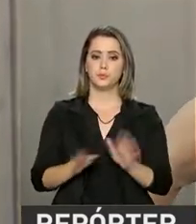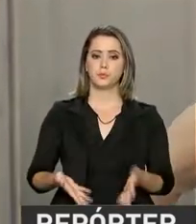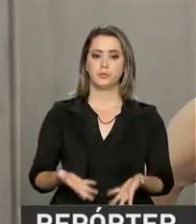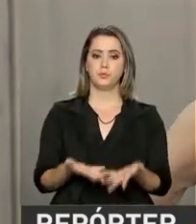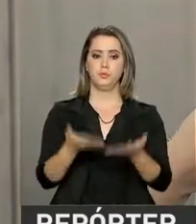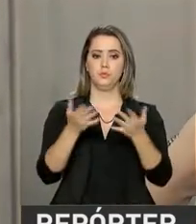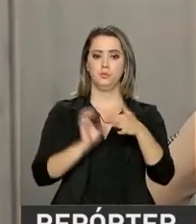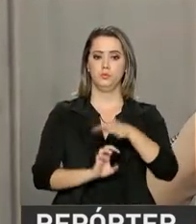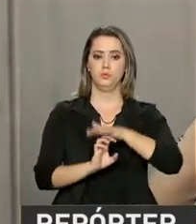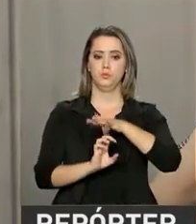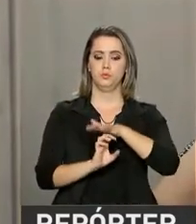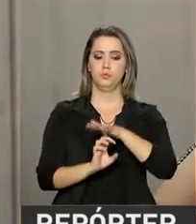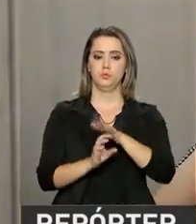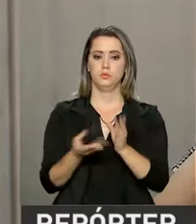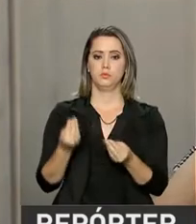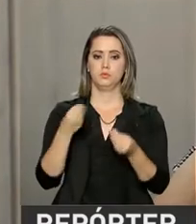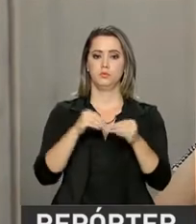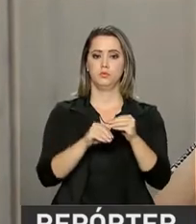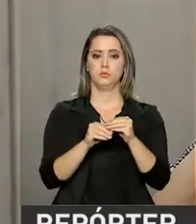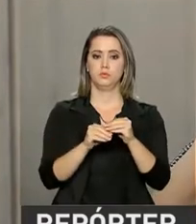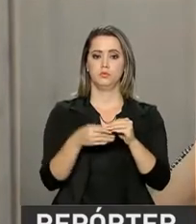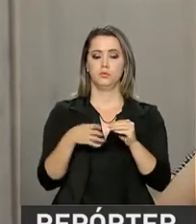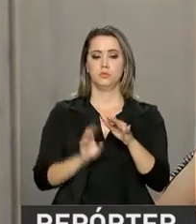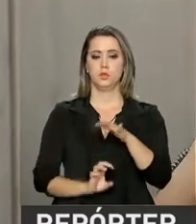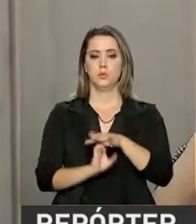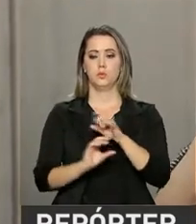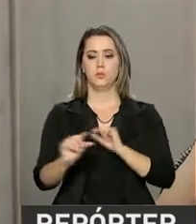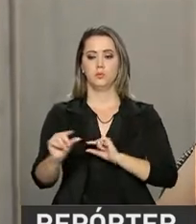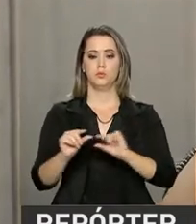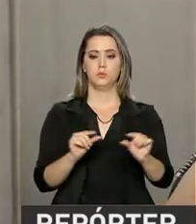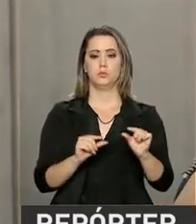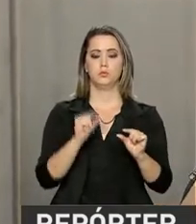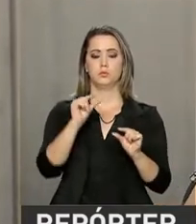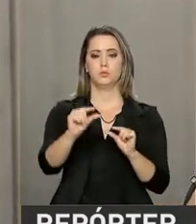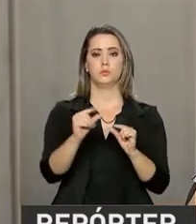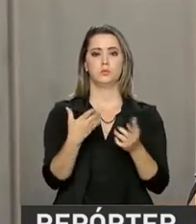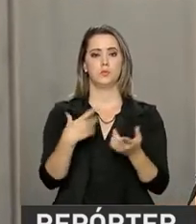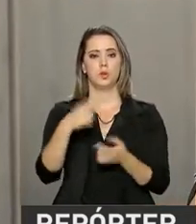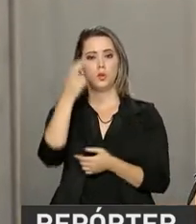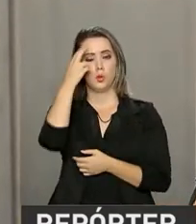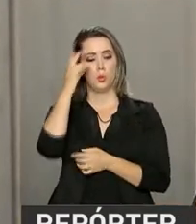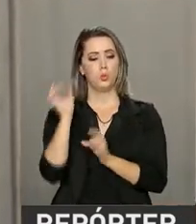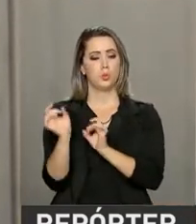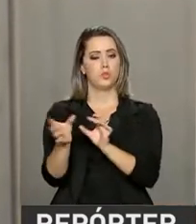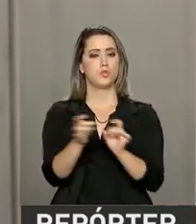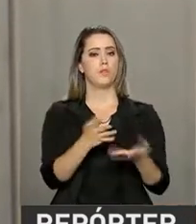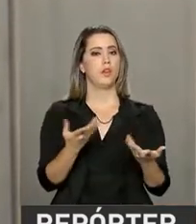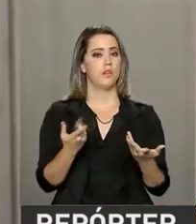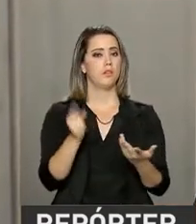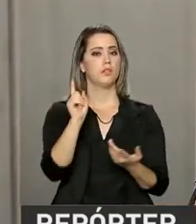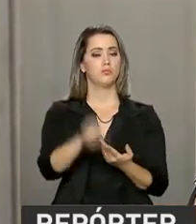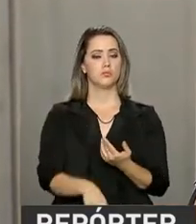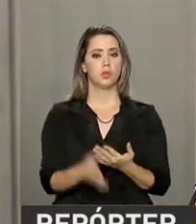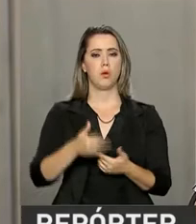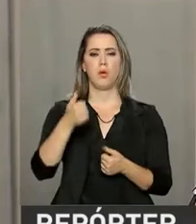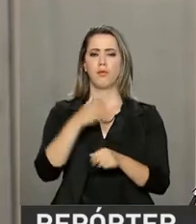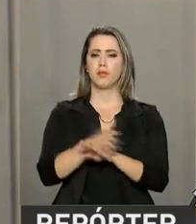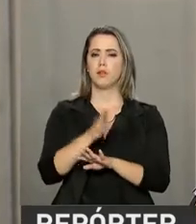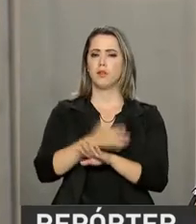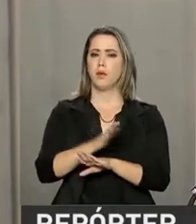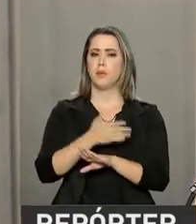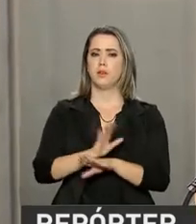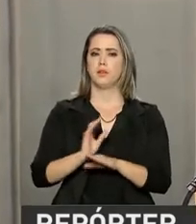a a inserção de micro empresas como o plano nacional da cultura exportadora que atua fortemente em capacitação de